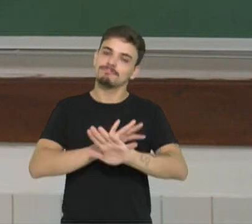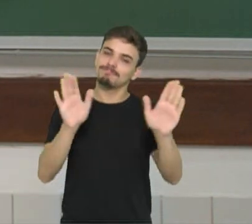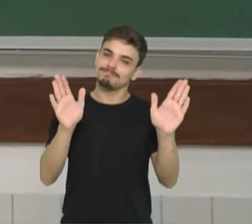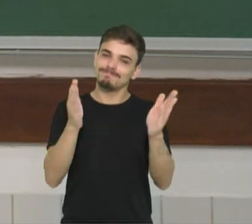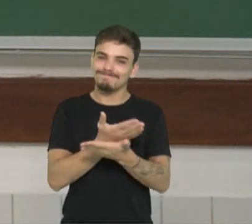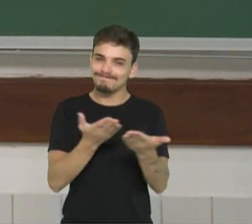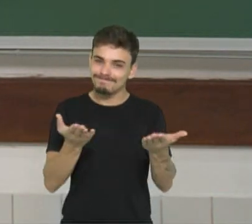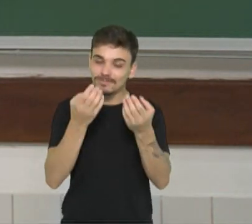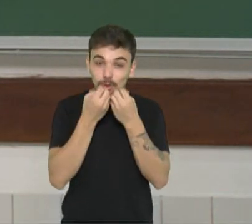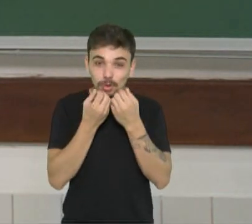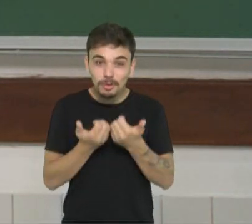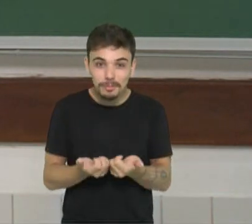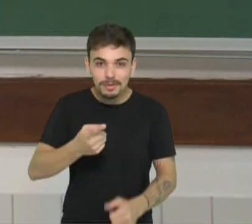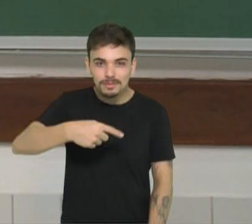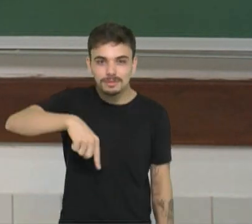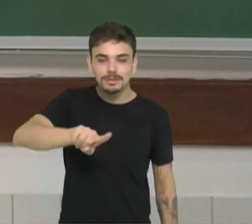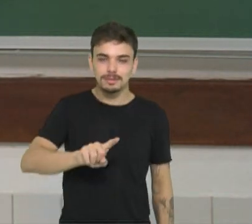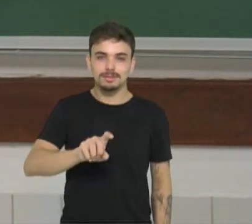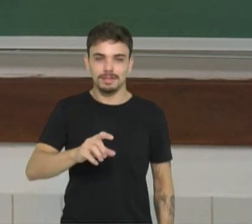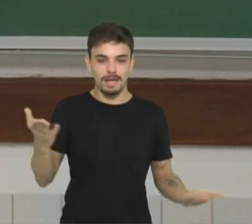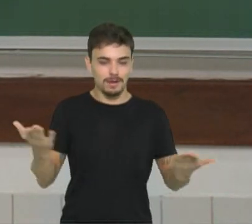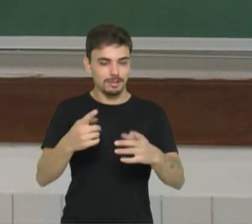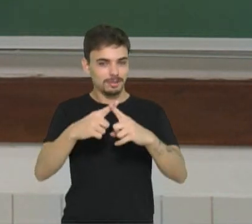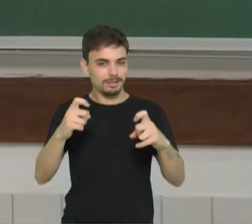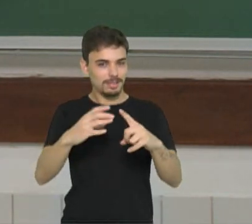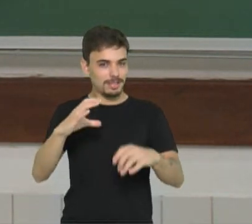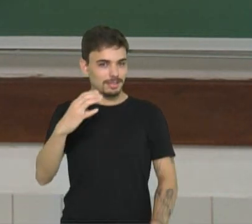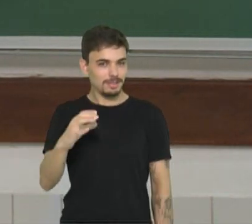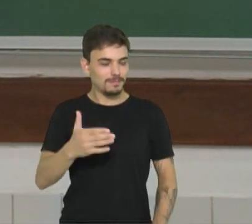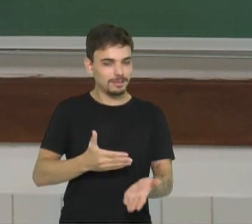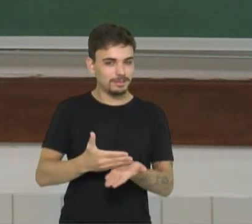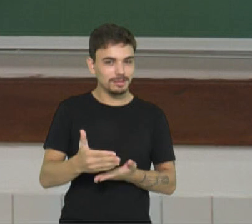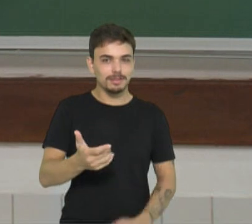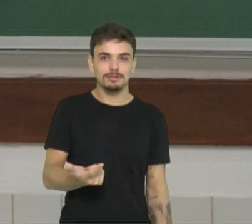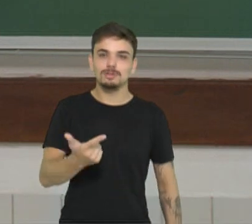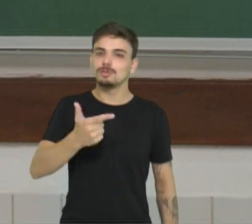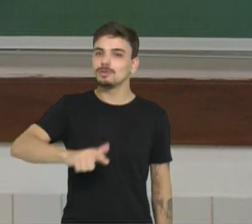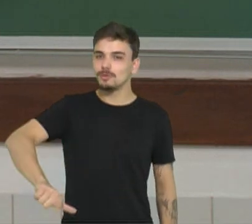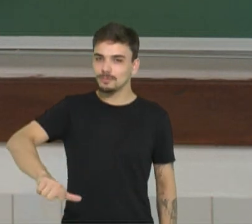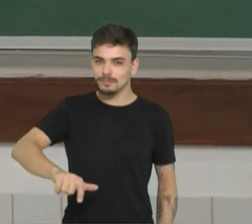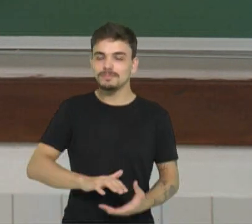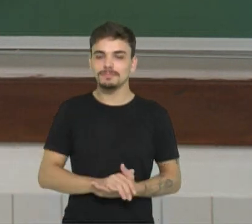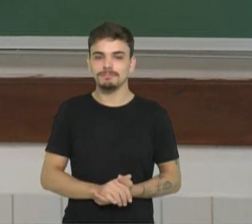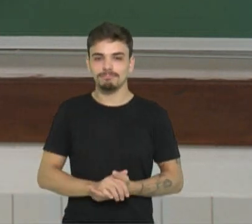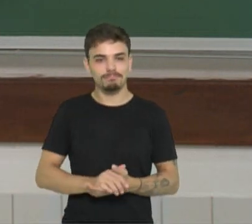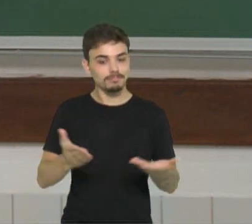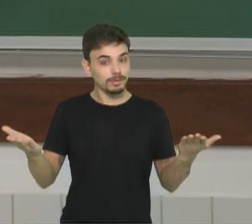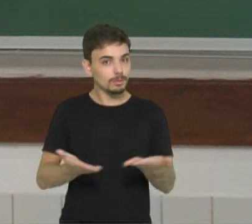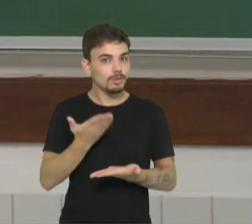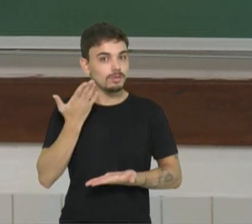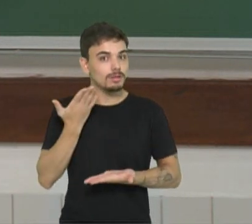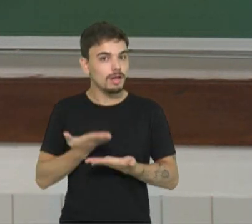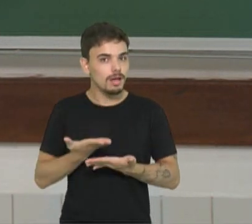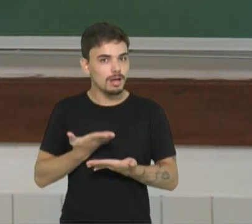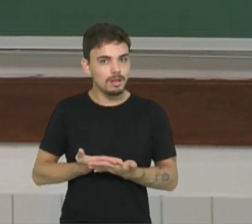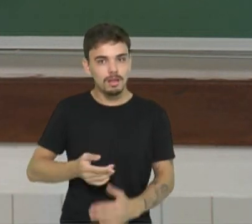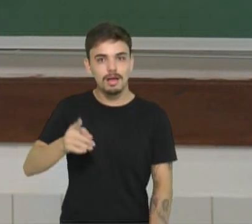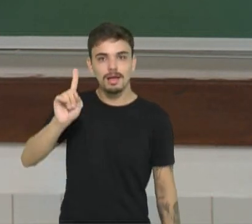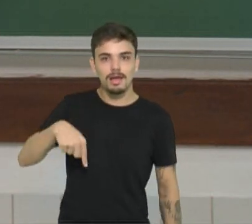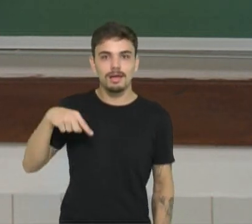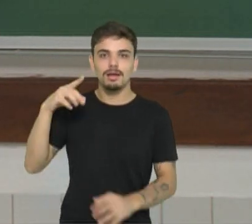Olá, tudo bem com vocês? Ciências começando mais uma vez. E a aula de hoje é a